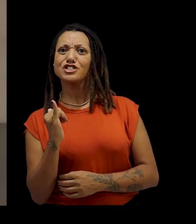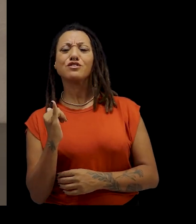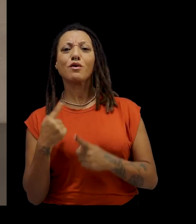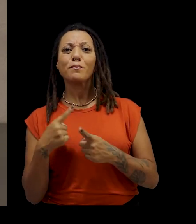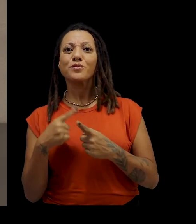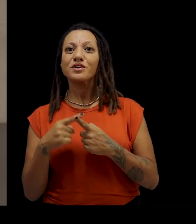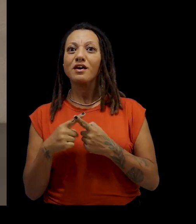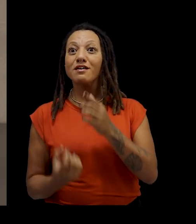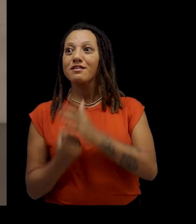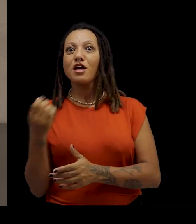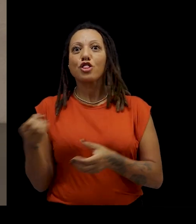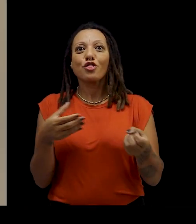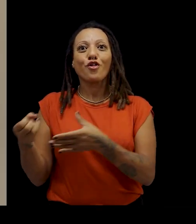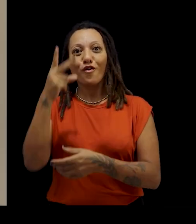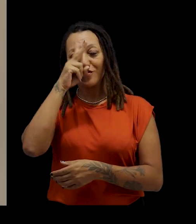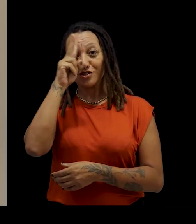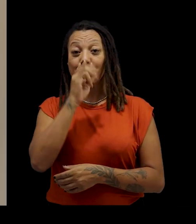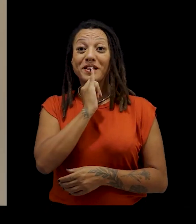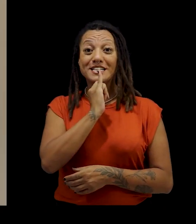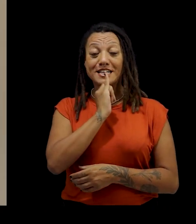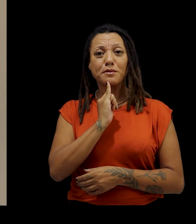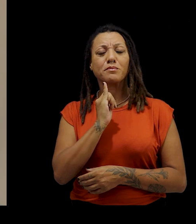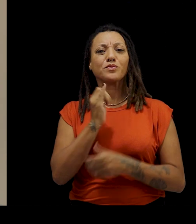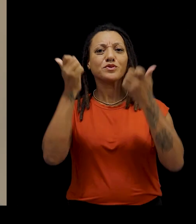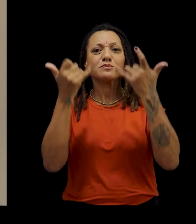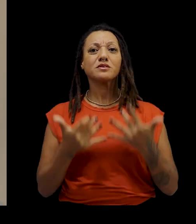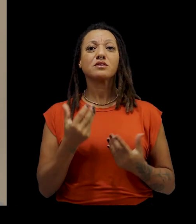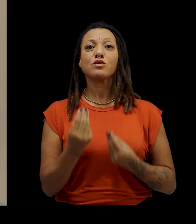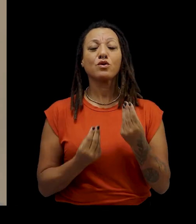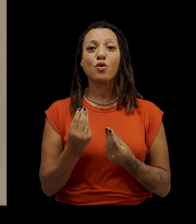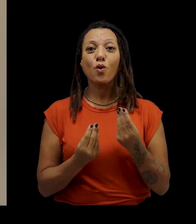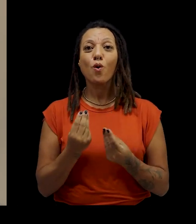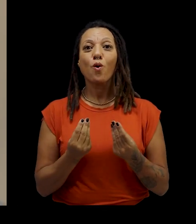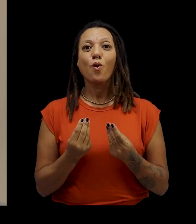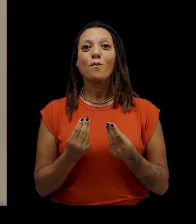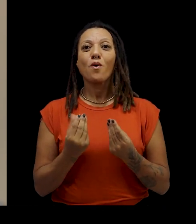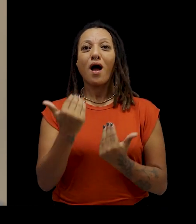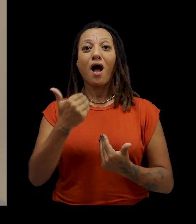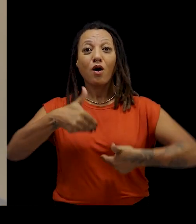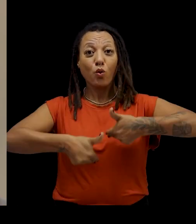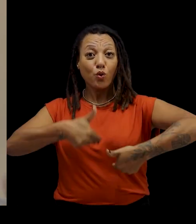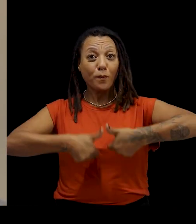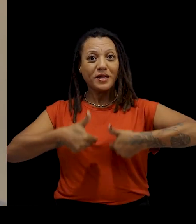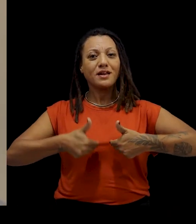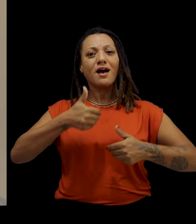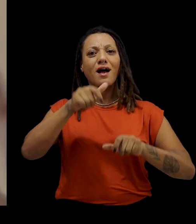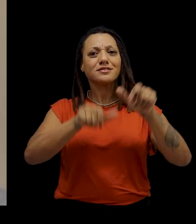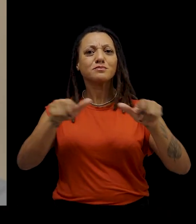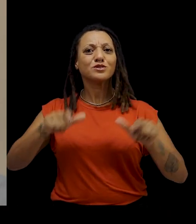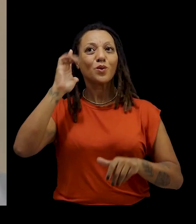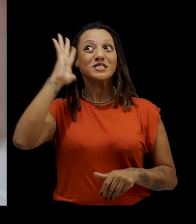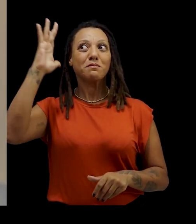acabam mobilizando novas histórias. Aqui eu estou falando, por exemplo, de como a figura da Curupira ela é mantida no